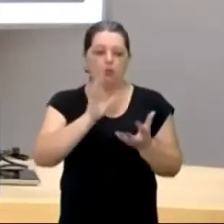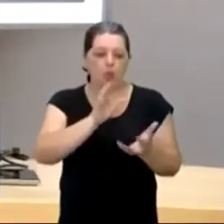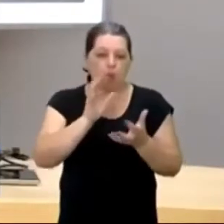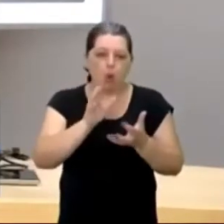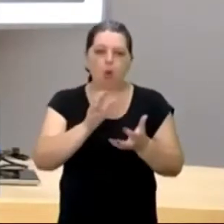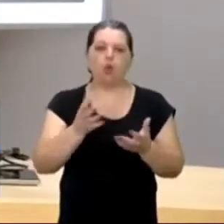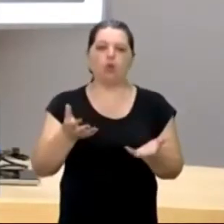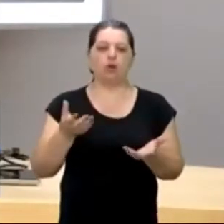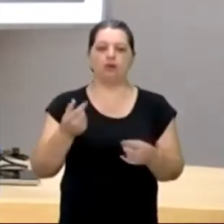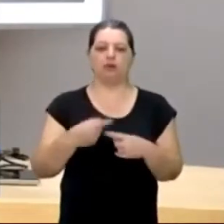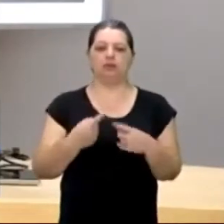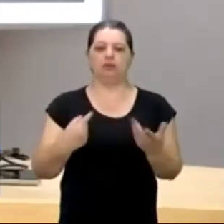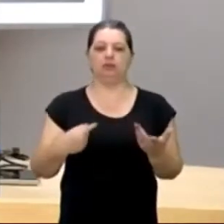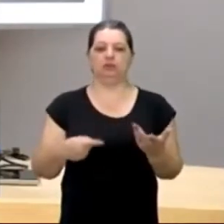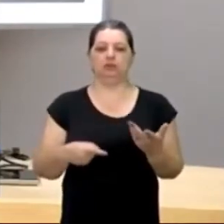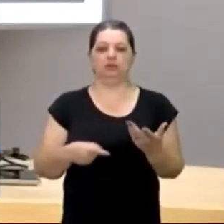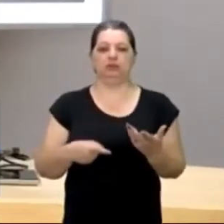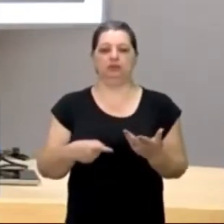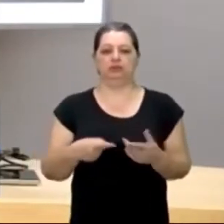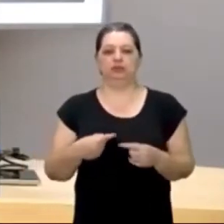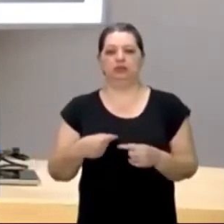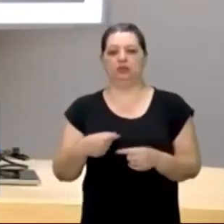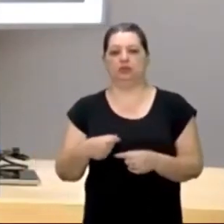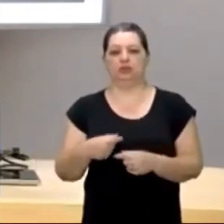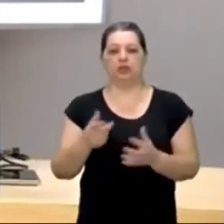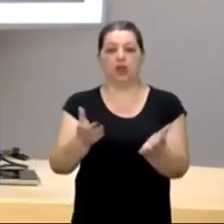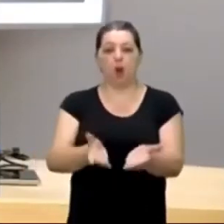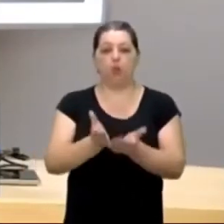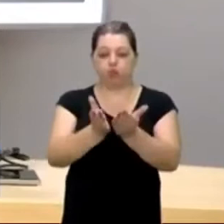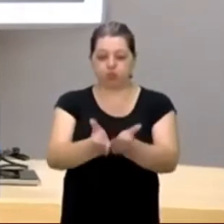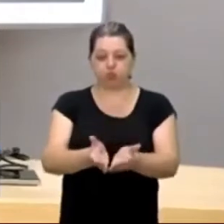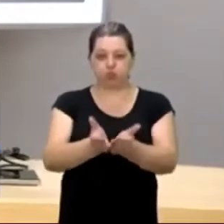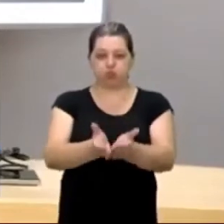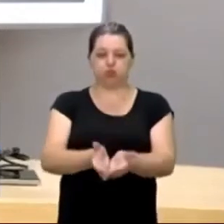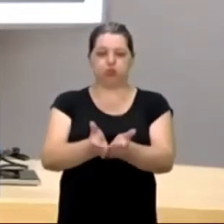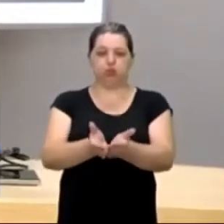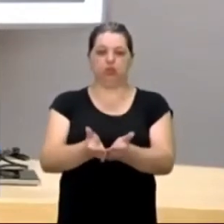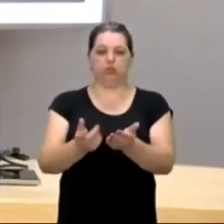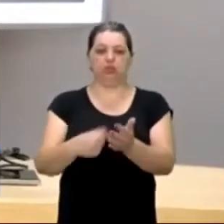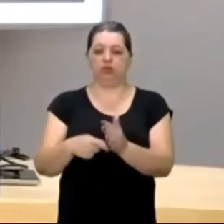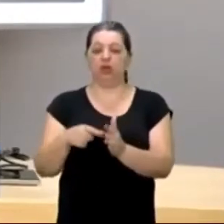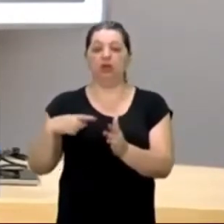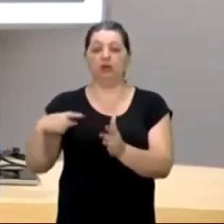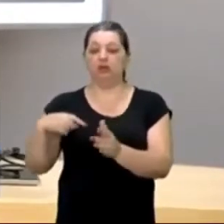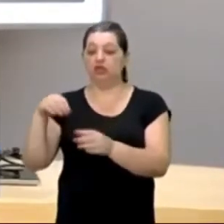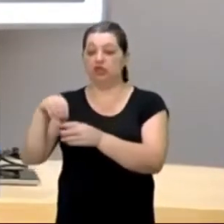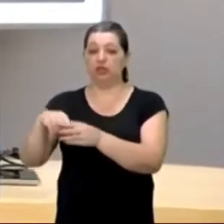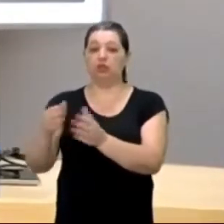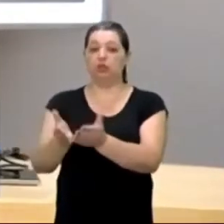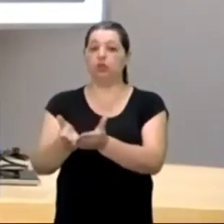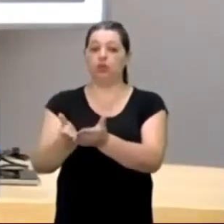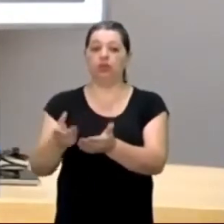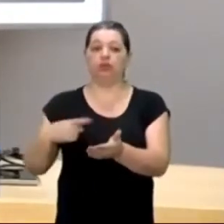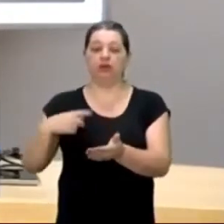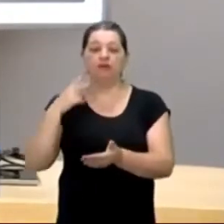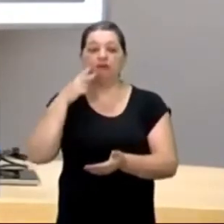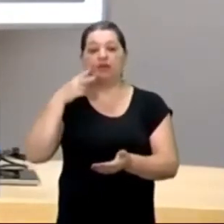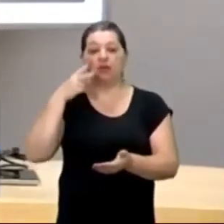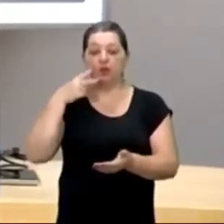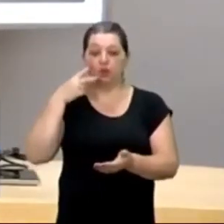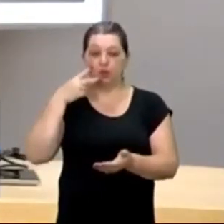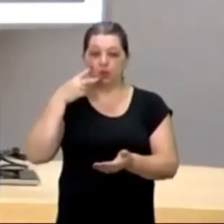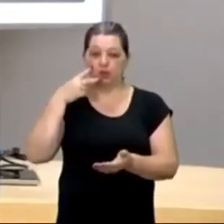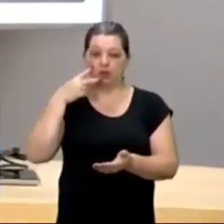e aí me levam para o rio, no rio não, me levam para o navio, para navio lá, para a nau, e nessa nau, o que tem? Você tem lá um vinho, que